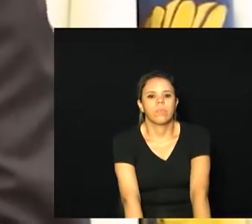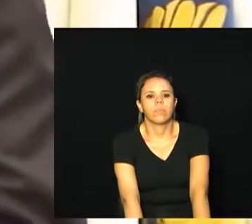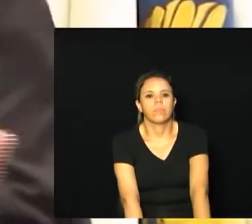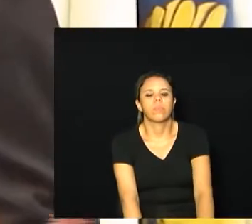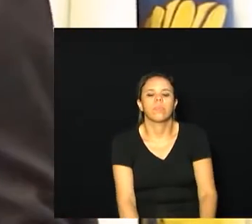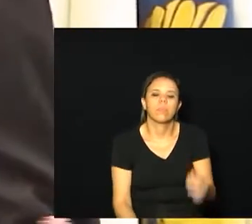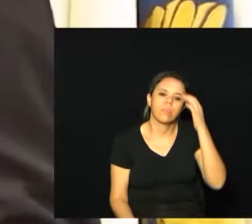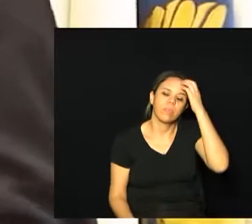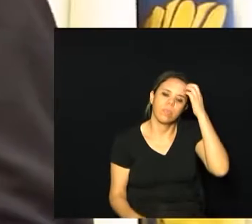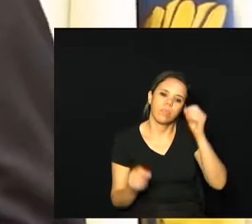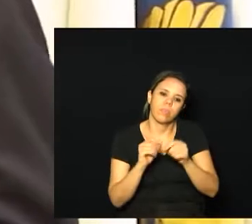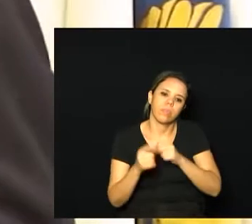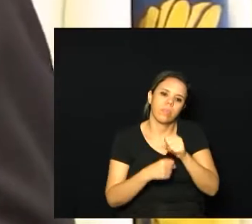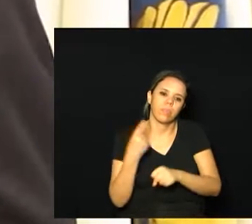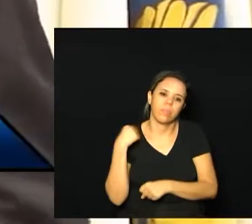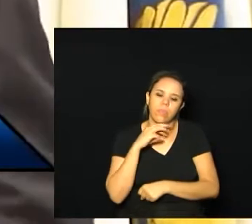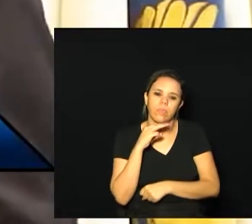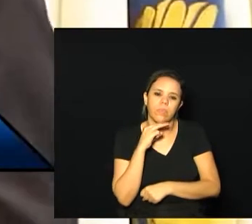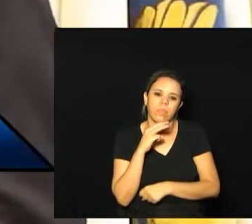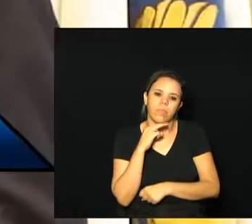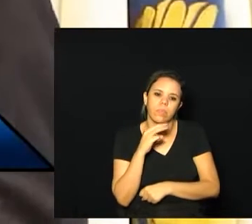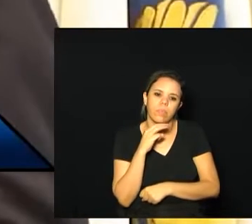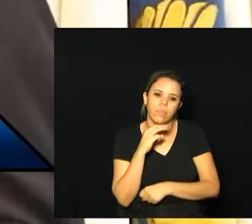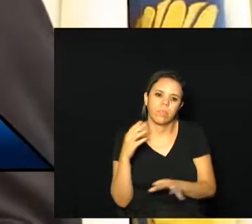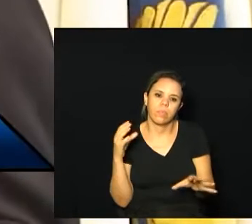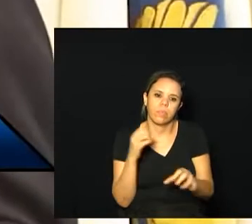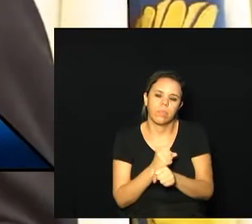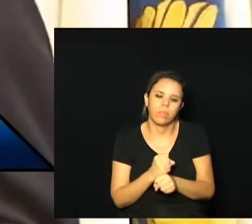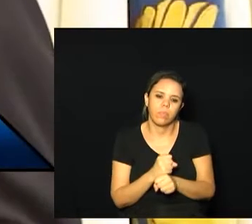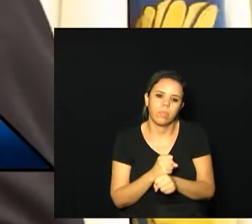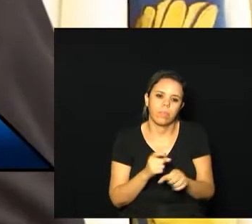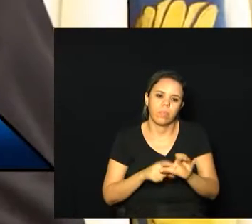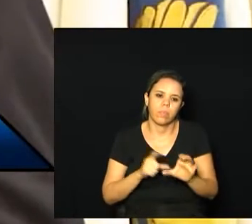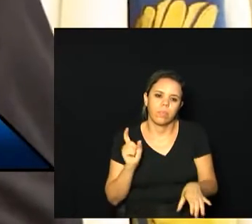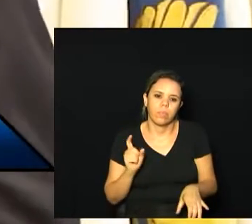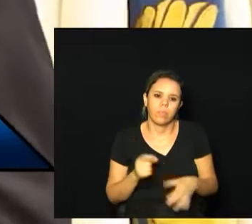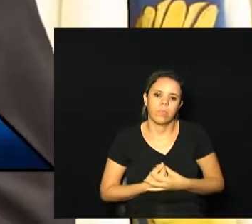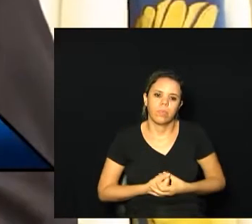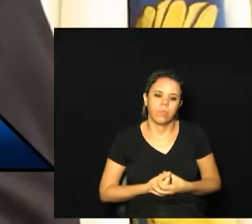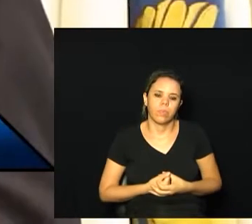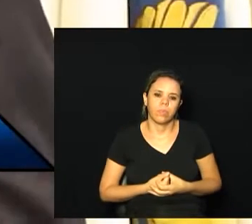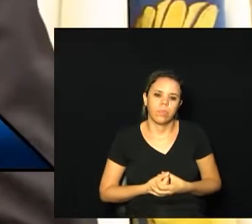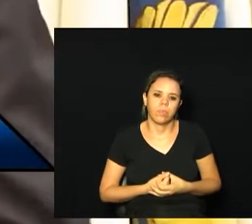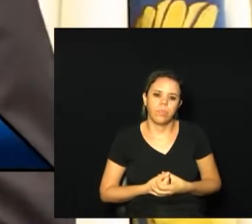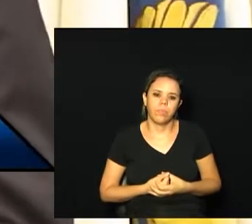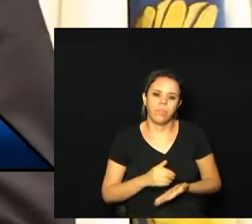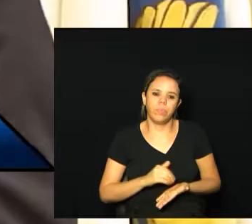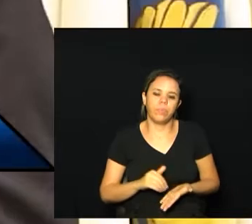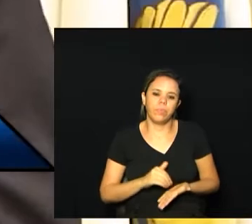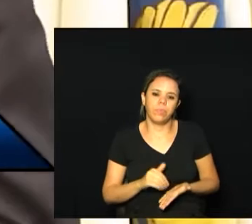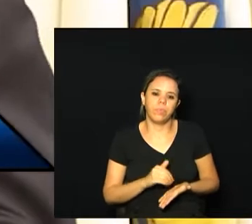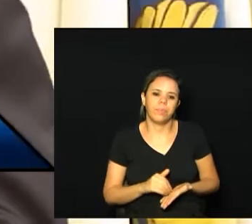Quando nós fizemos o ano passado, em março do ano passado, dando total autonomia para que essa secretaria